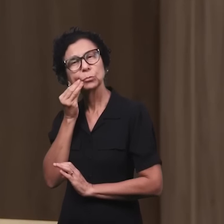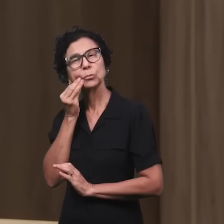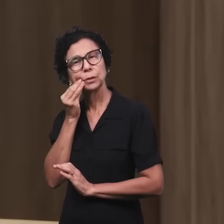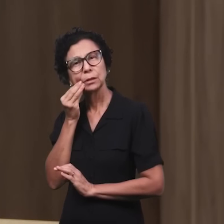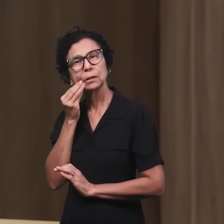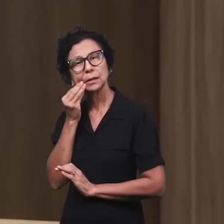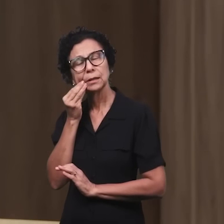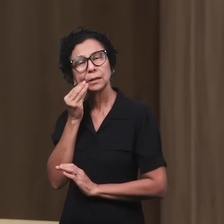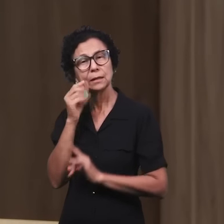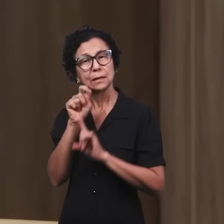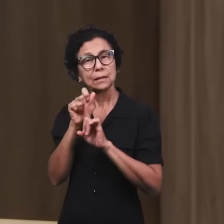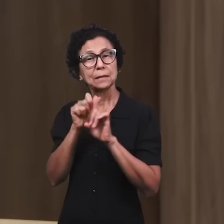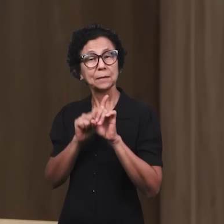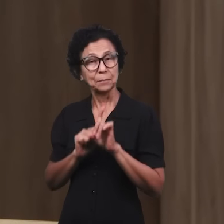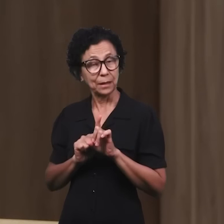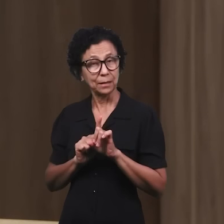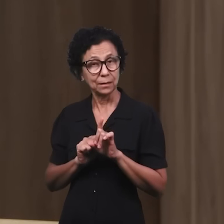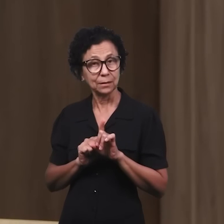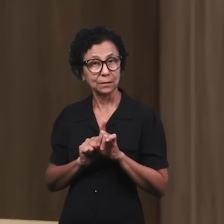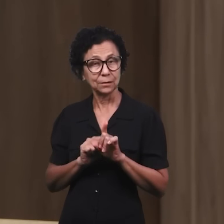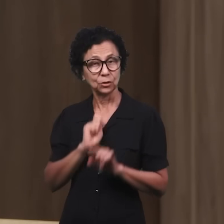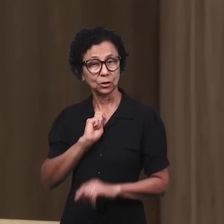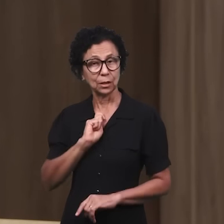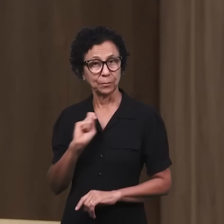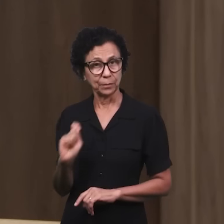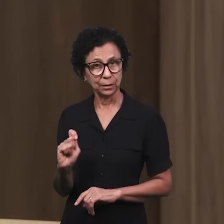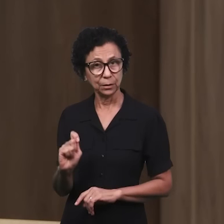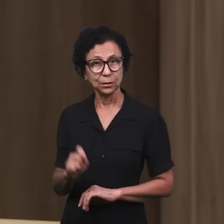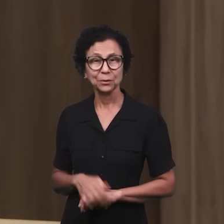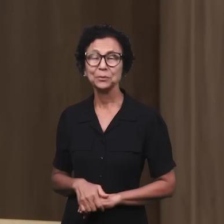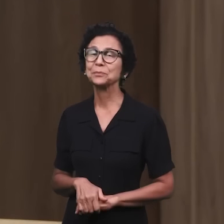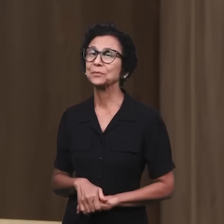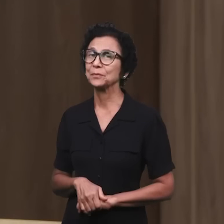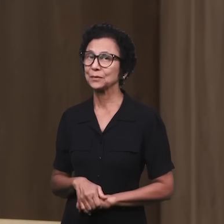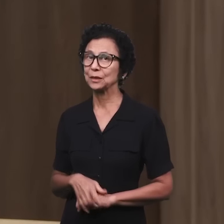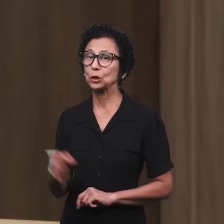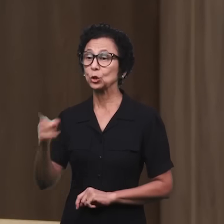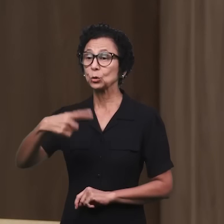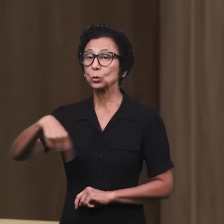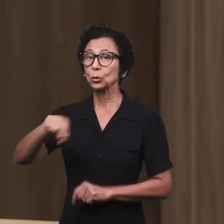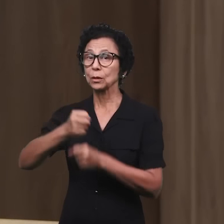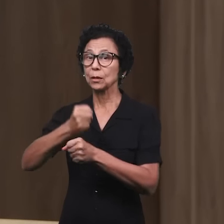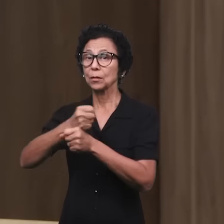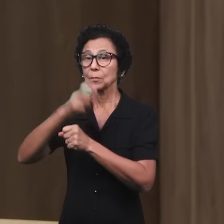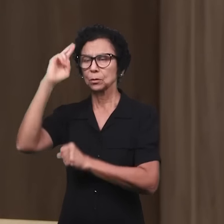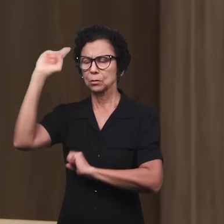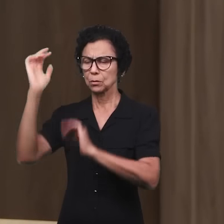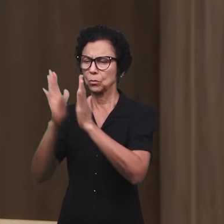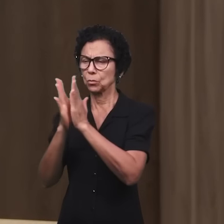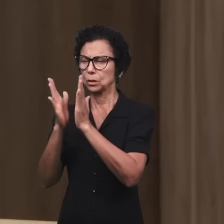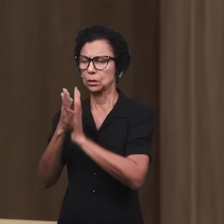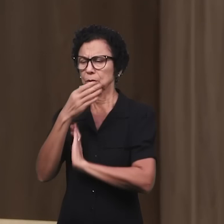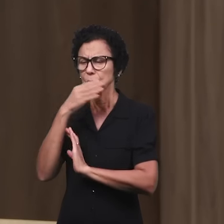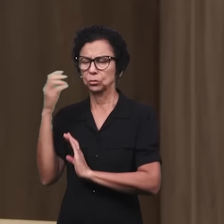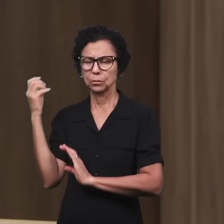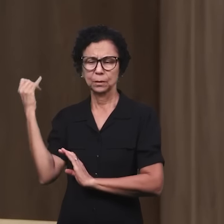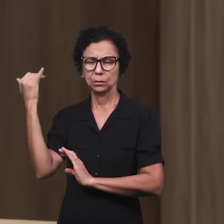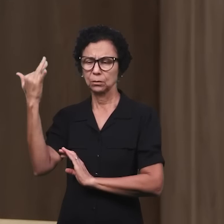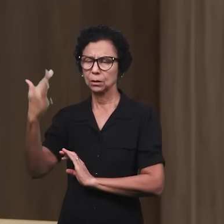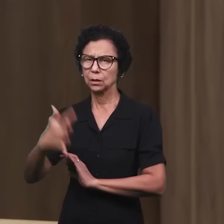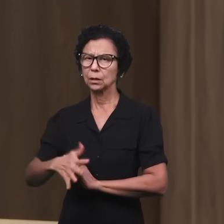esse mês, na nossa igreja, na obra, nós estamos com a multidão jejuando todo dia, madrugando, e a semana do jejum, semana da madrugada, tem